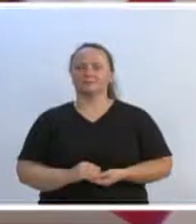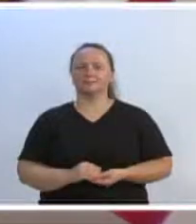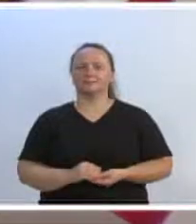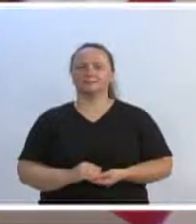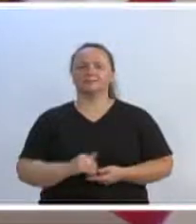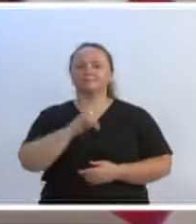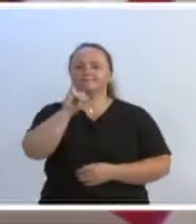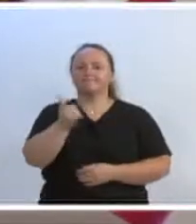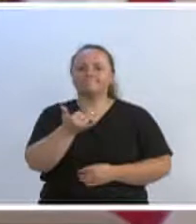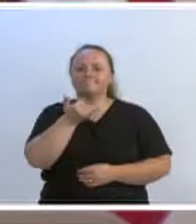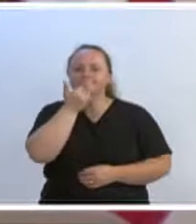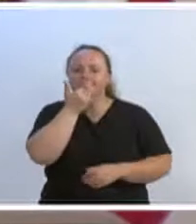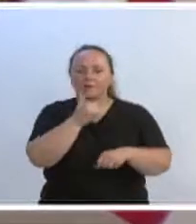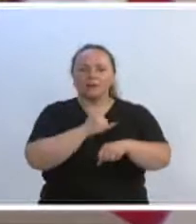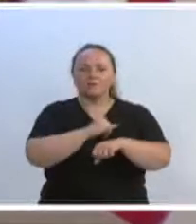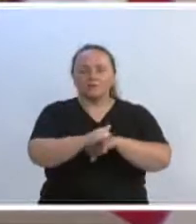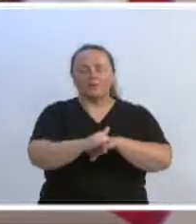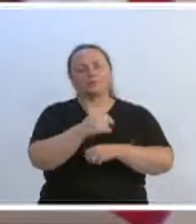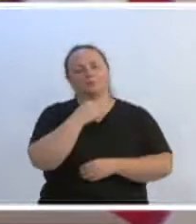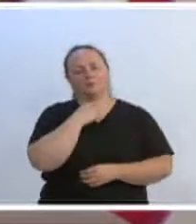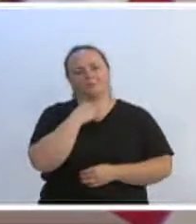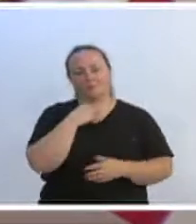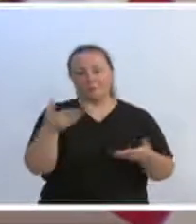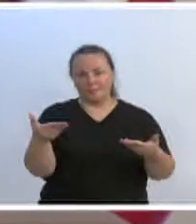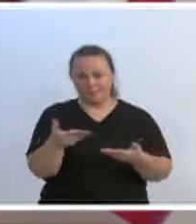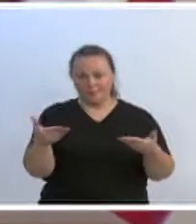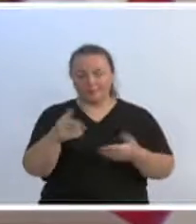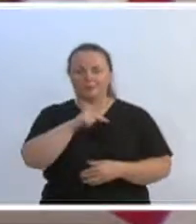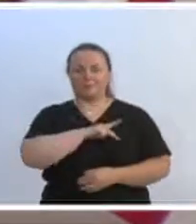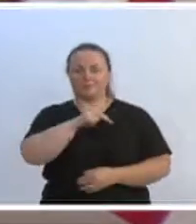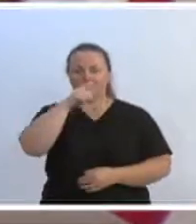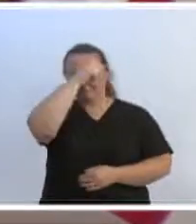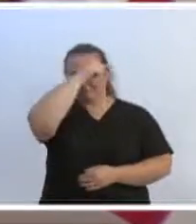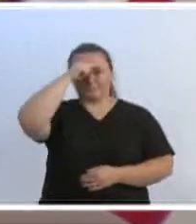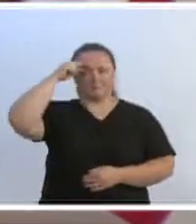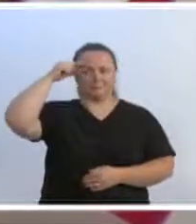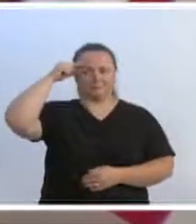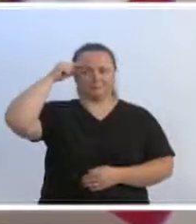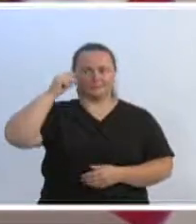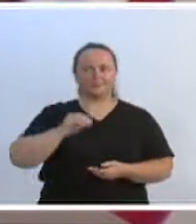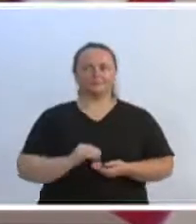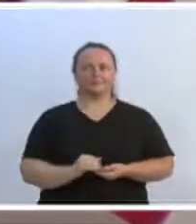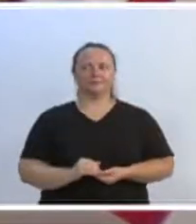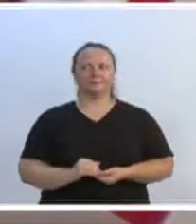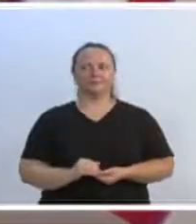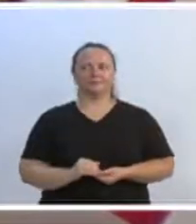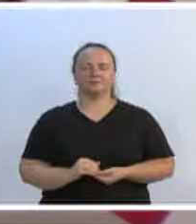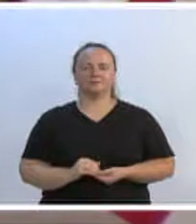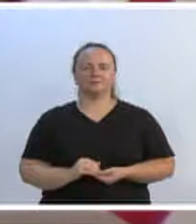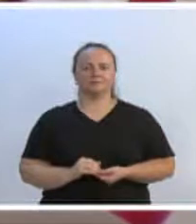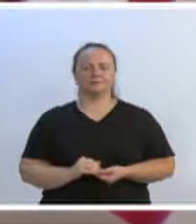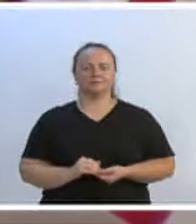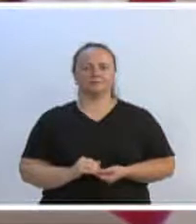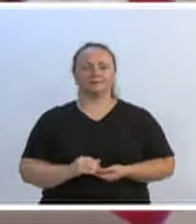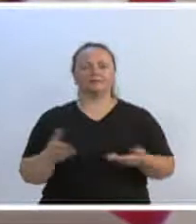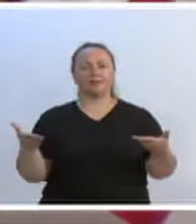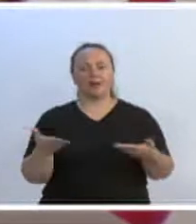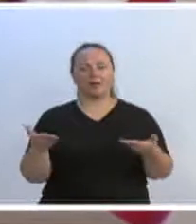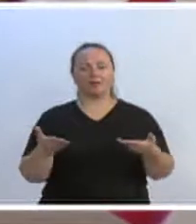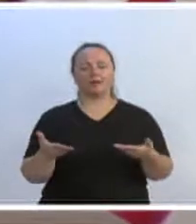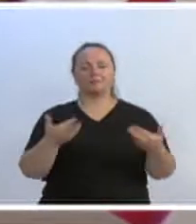câmarablu.sc.gov.br. Para dar início a essa solenidade, anunciamos a composição da mesa dos trabalhos. Vereador Silvio